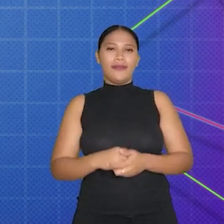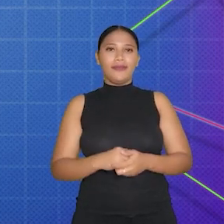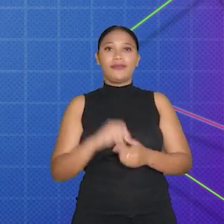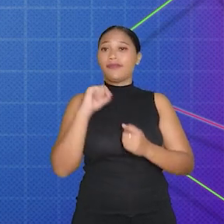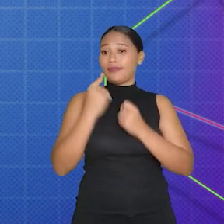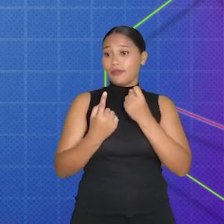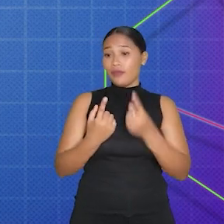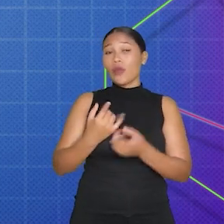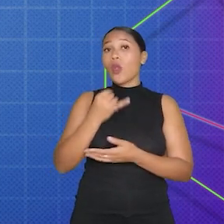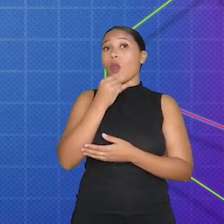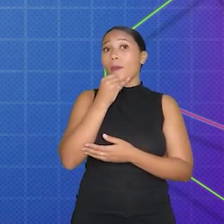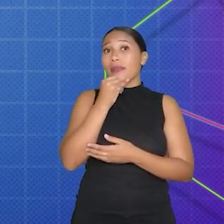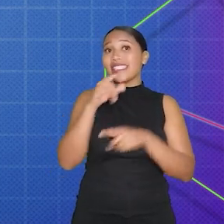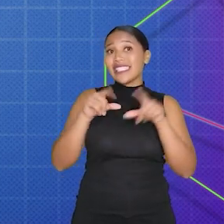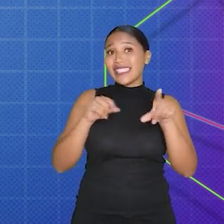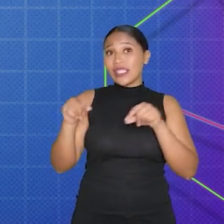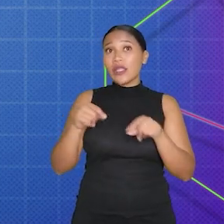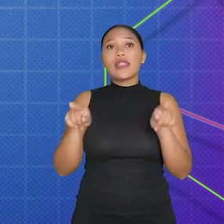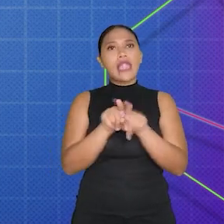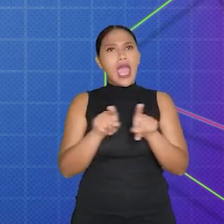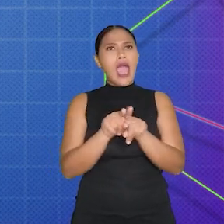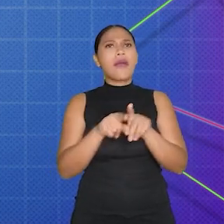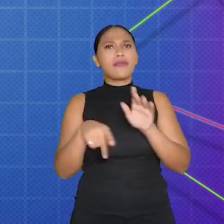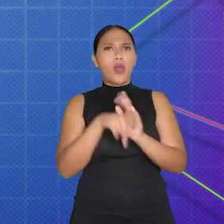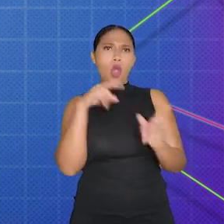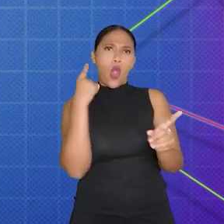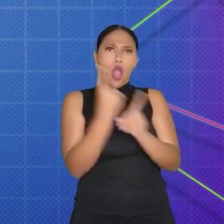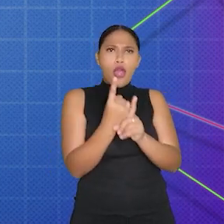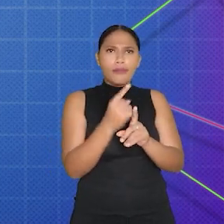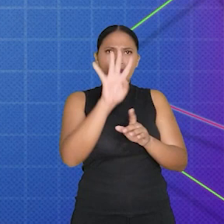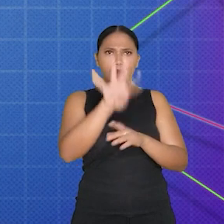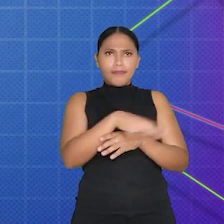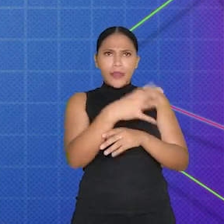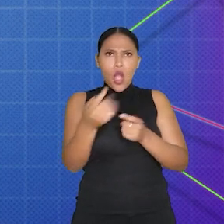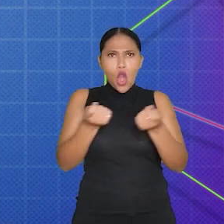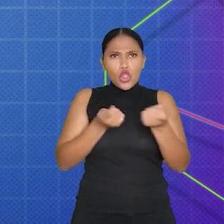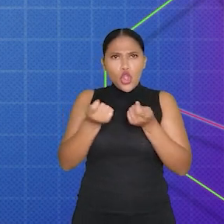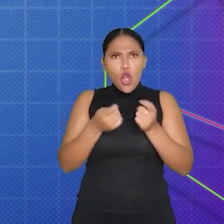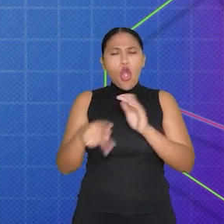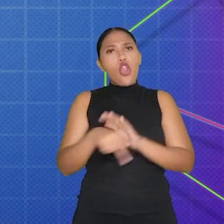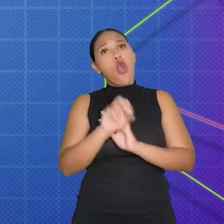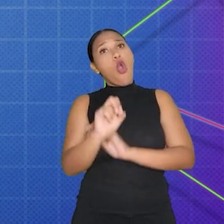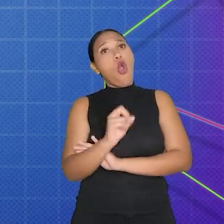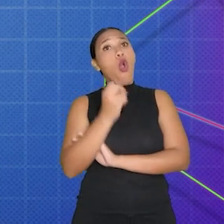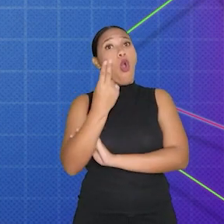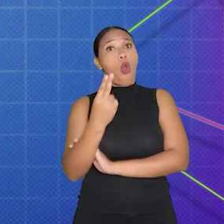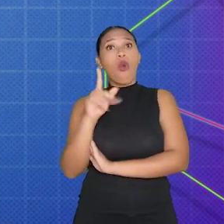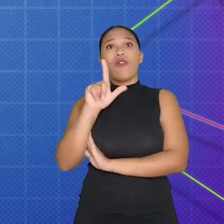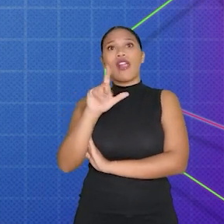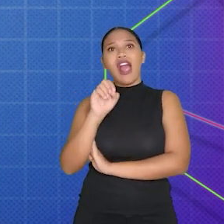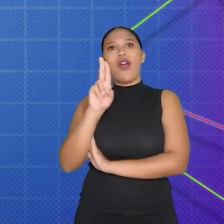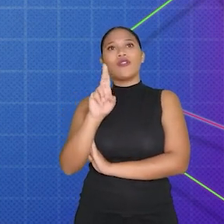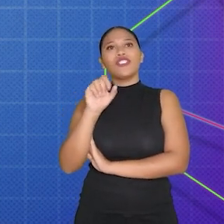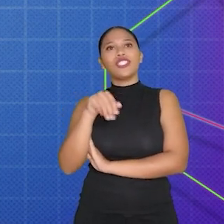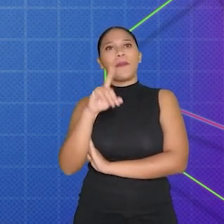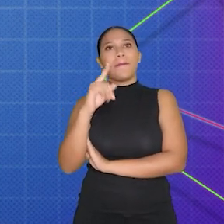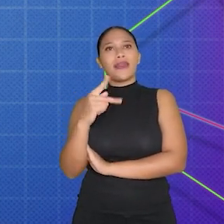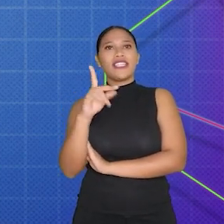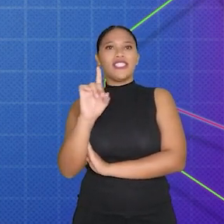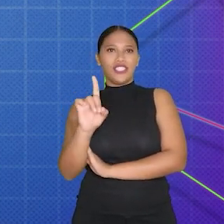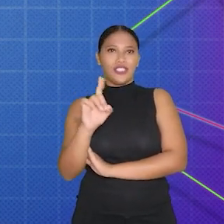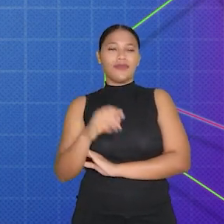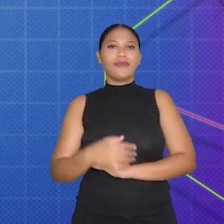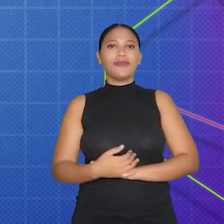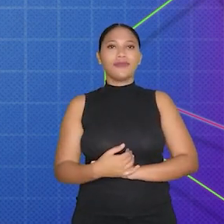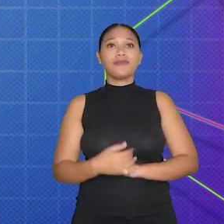próprio programa. Algumas opções de configuração também podem ser encontradas dentro do painel de controle ou do Launchpad, dependendo do